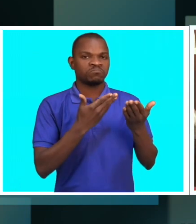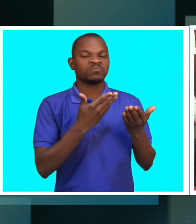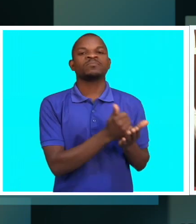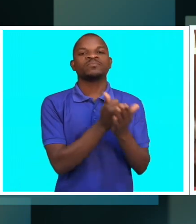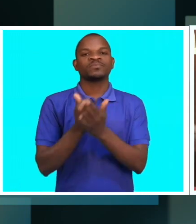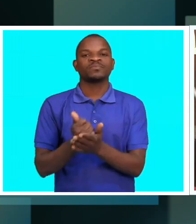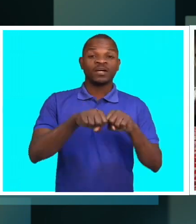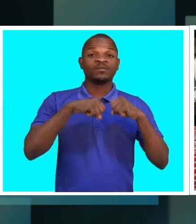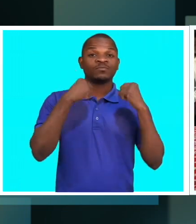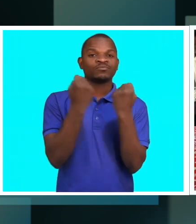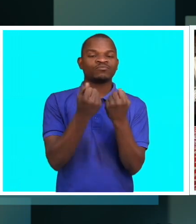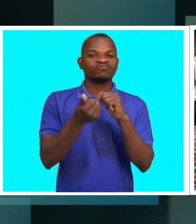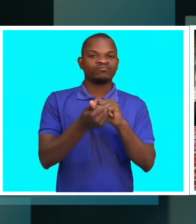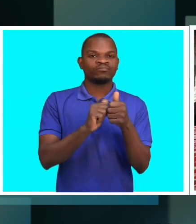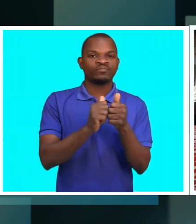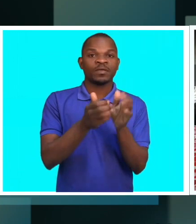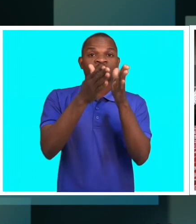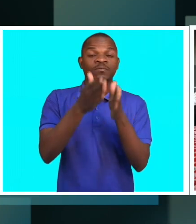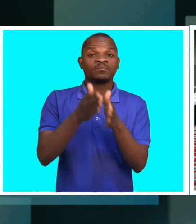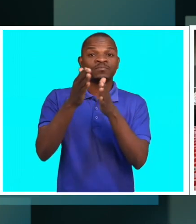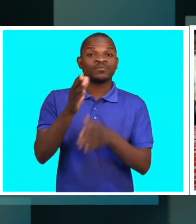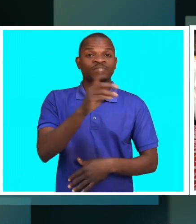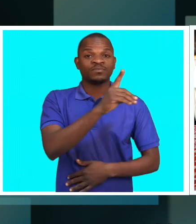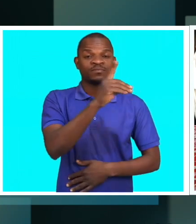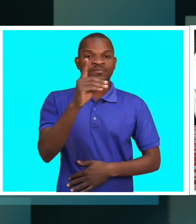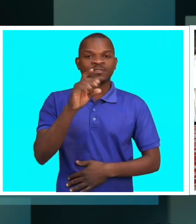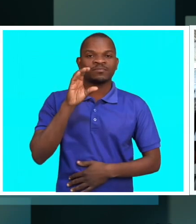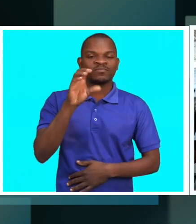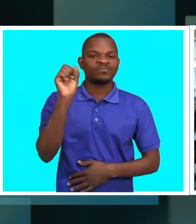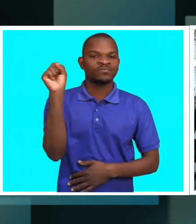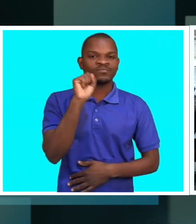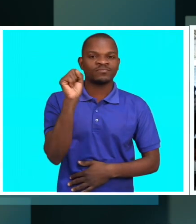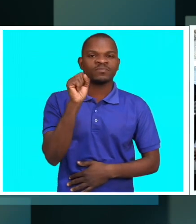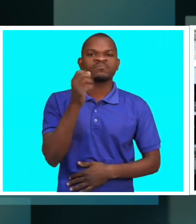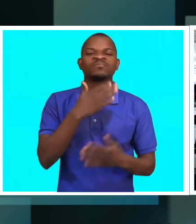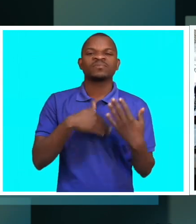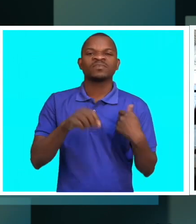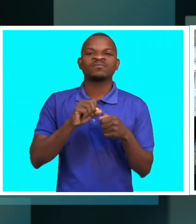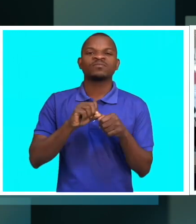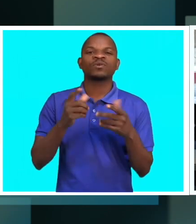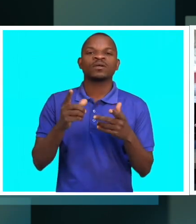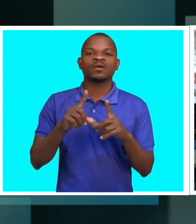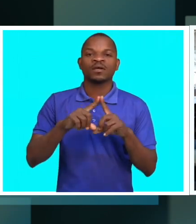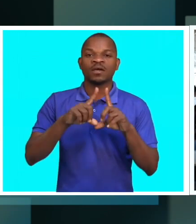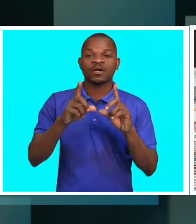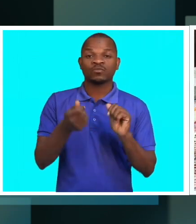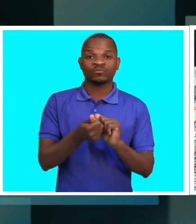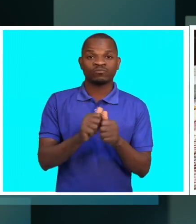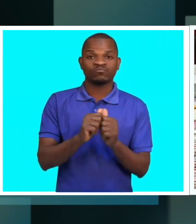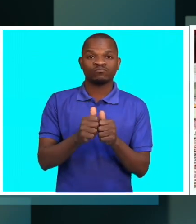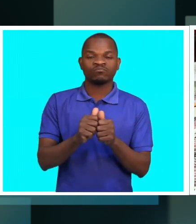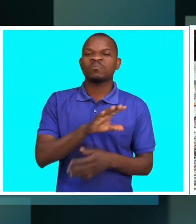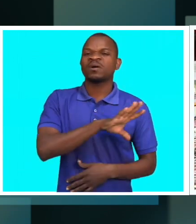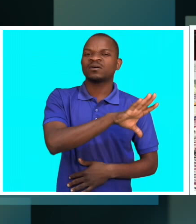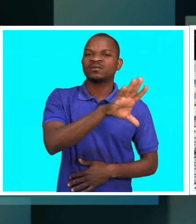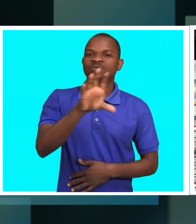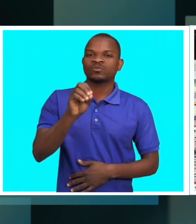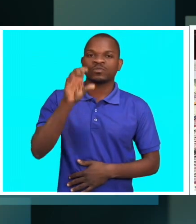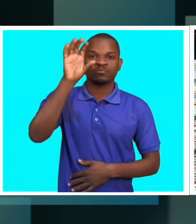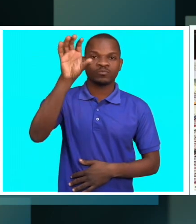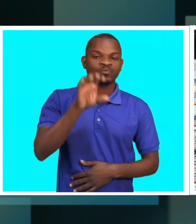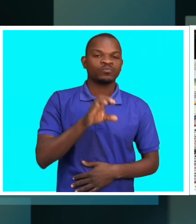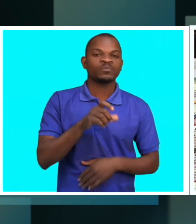Então recebemos muito material. A Associação de Desporto para Pessoas com Deficiência de Sofala pretende levar esta modalidade